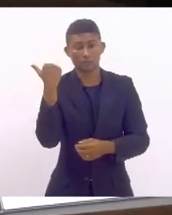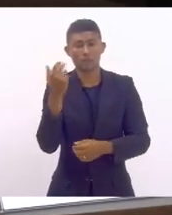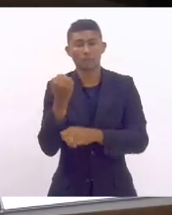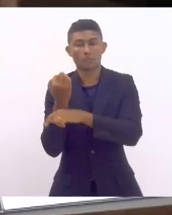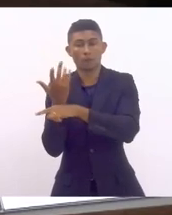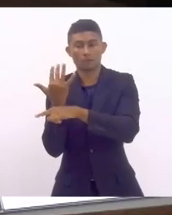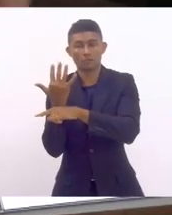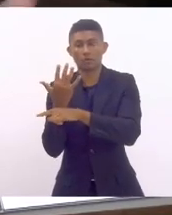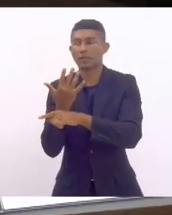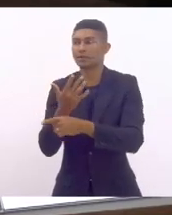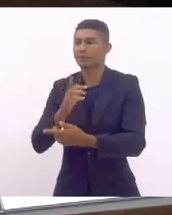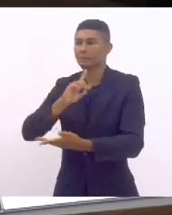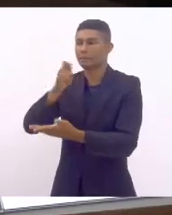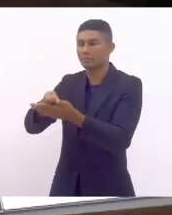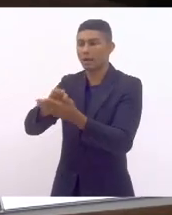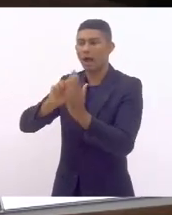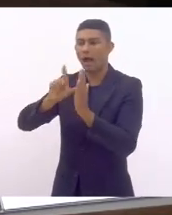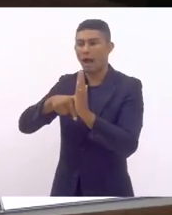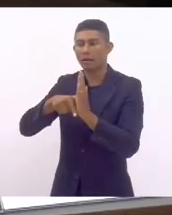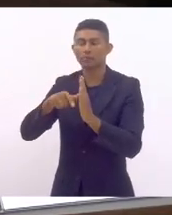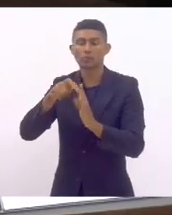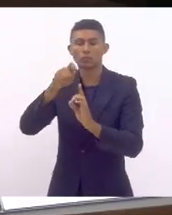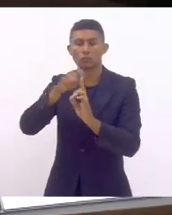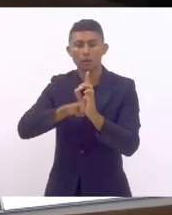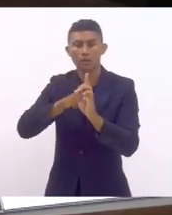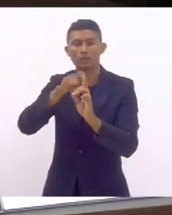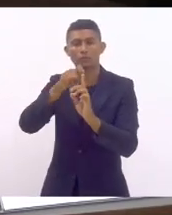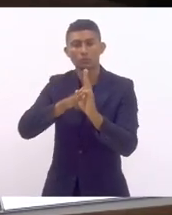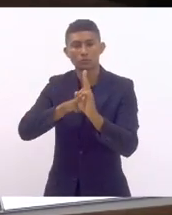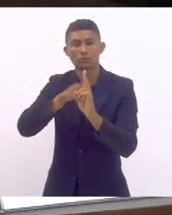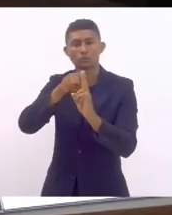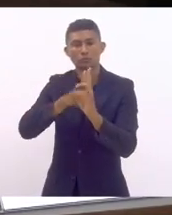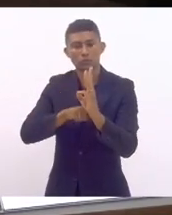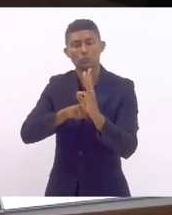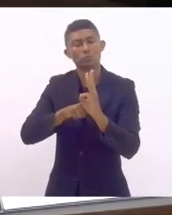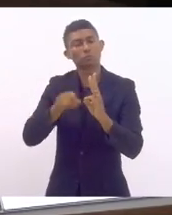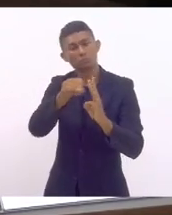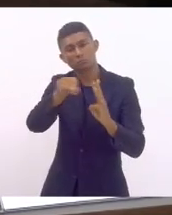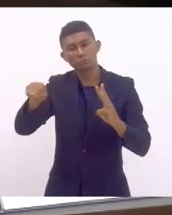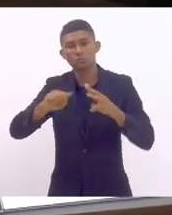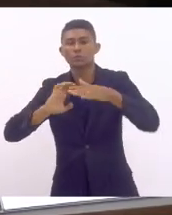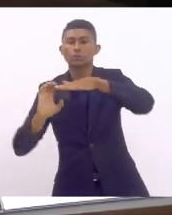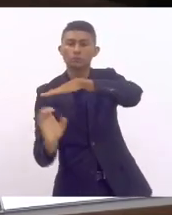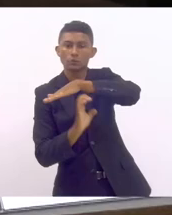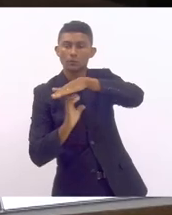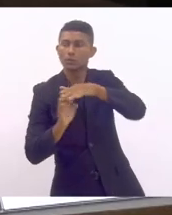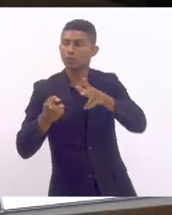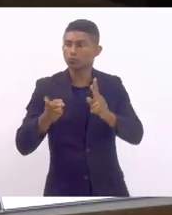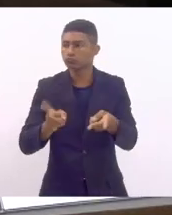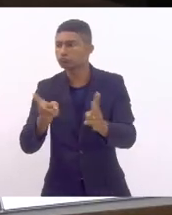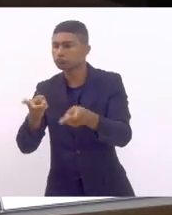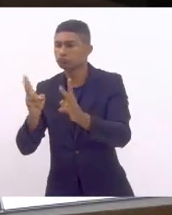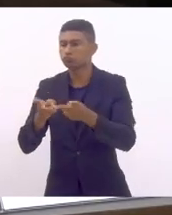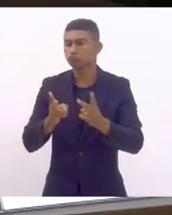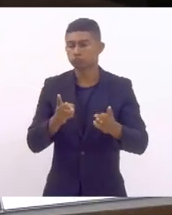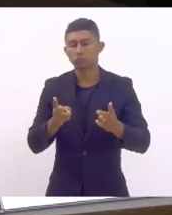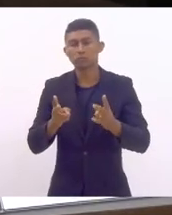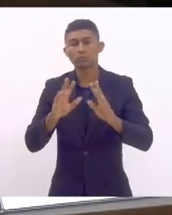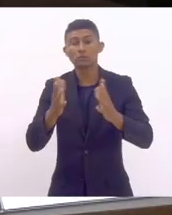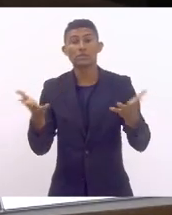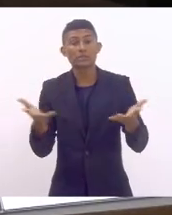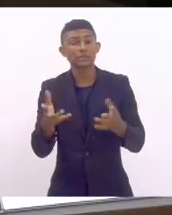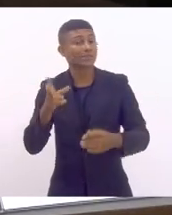pagamento às empresas suportavam dois três meses o seu fluxo de caixa com outros contratantes né hoje a gente